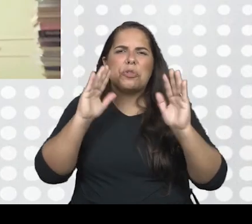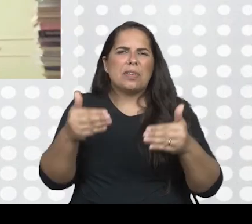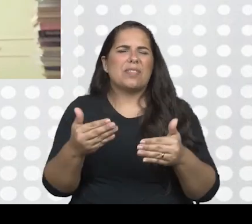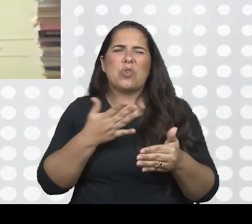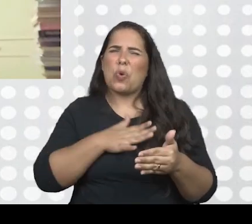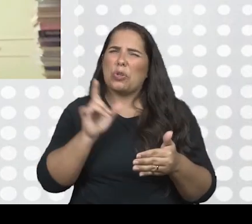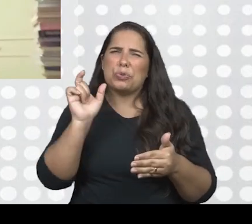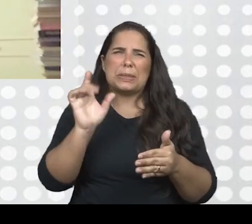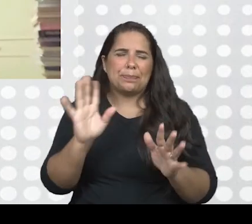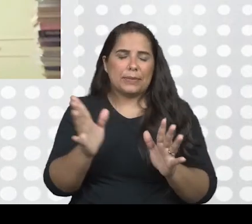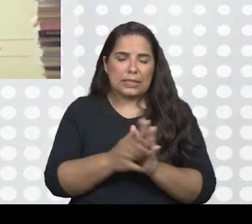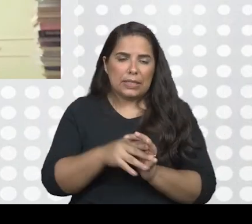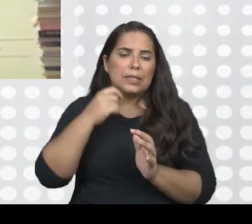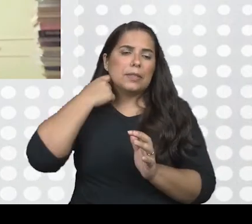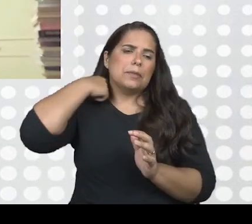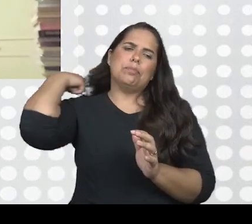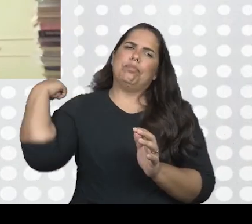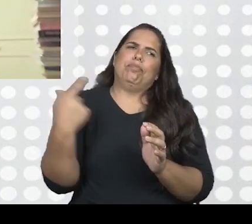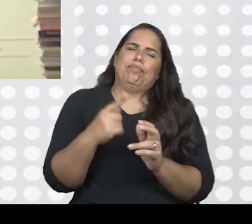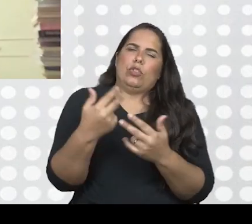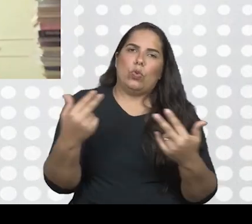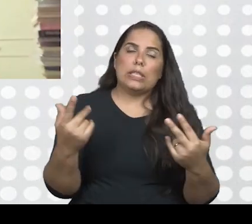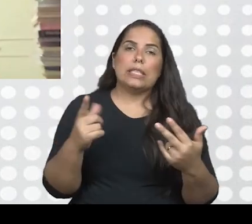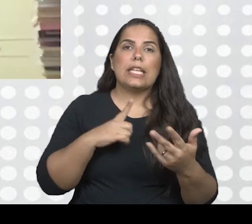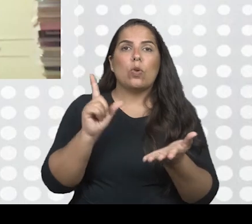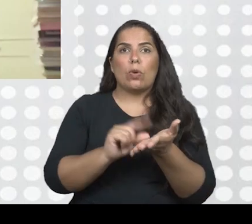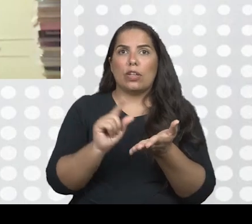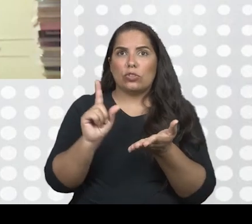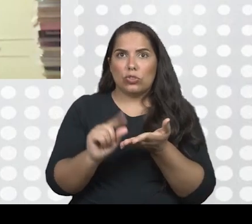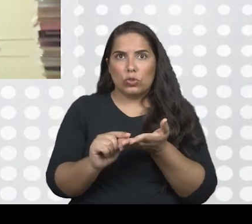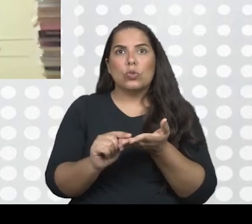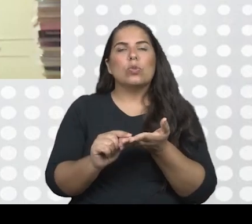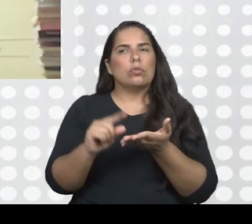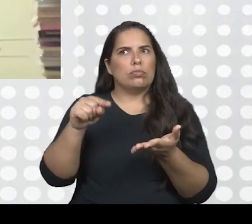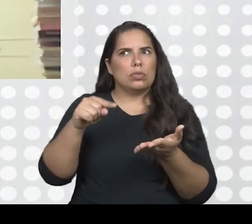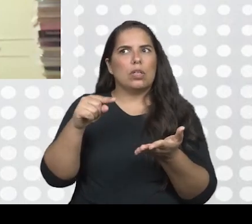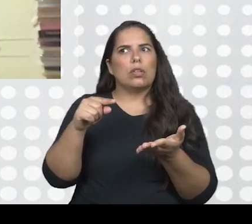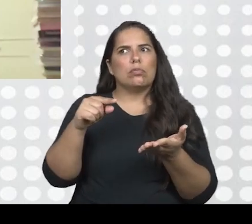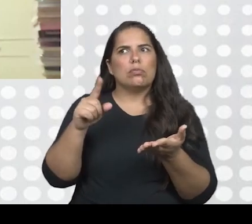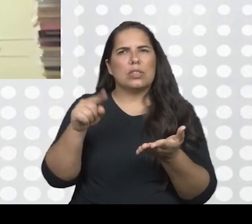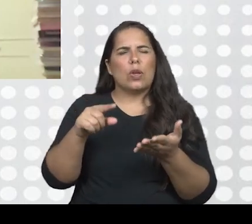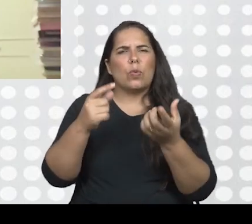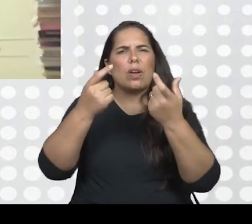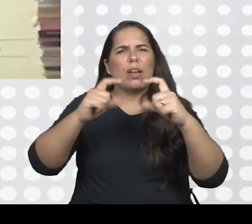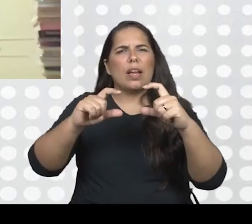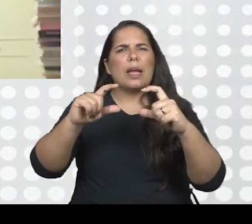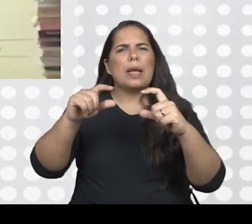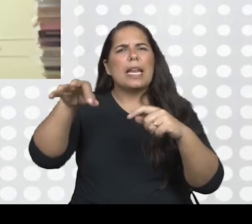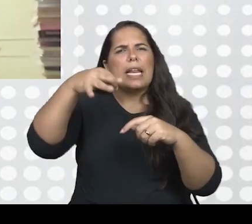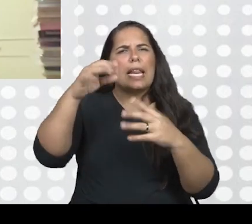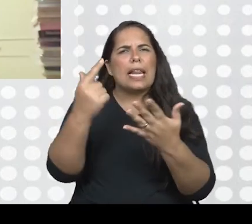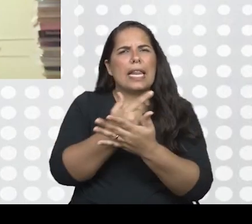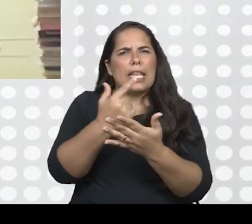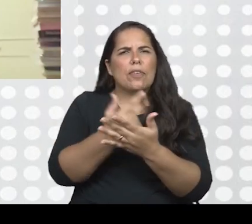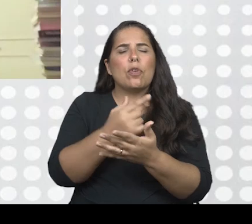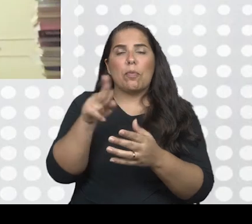específicas, Tainá, por várias razões. Tem um artigo clássico, na verdade, um capítulo de livro da professora